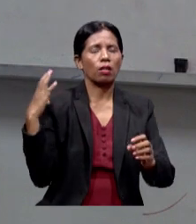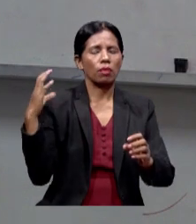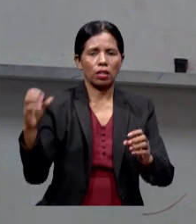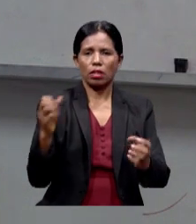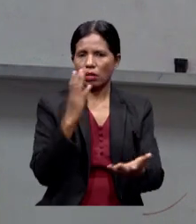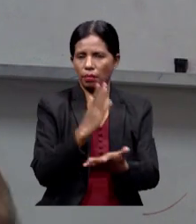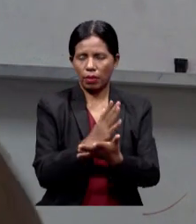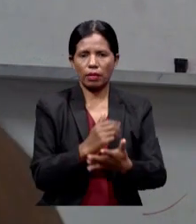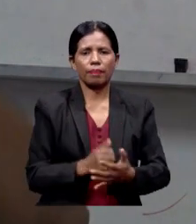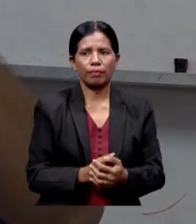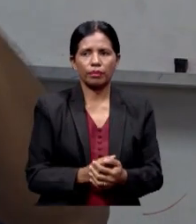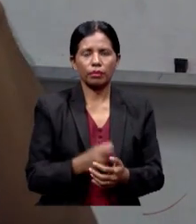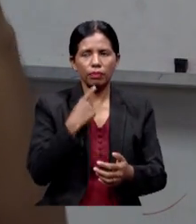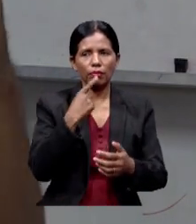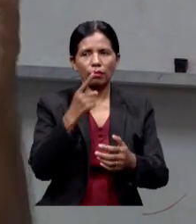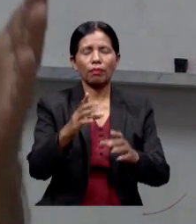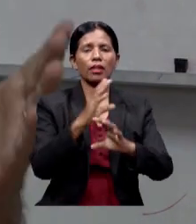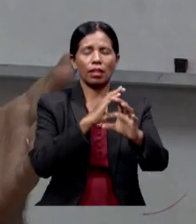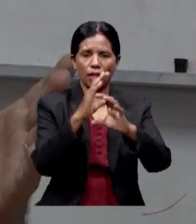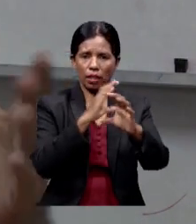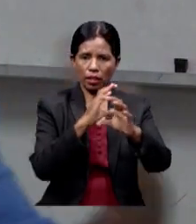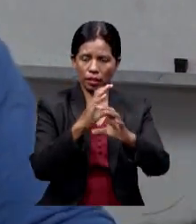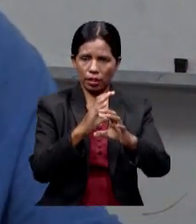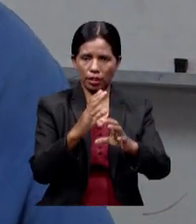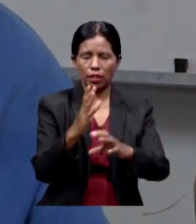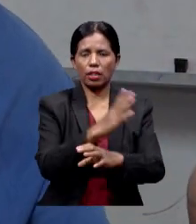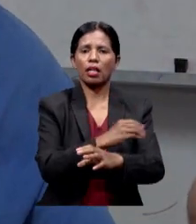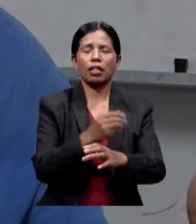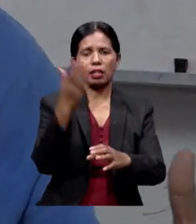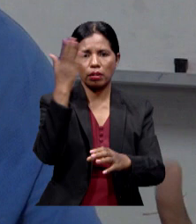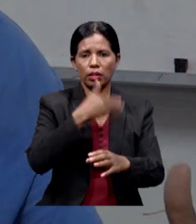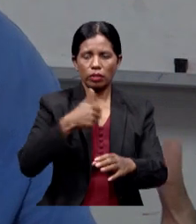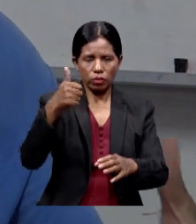kulia losen, hanesan dit, kareta luisu ida, tamba kria condição